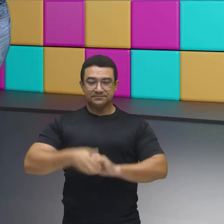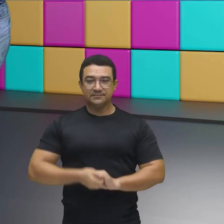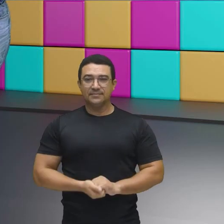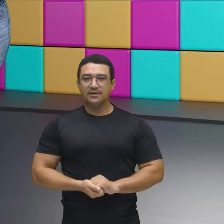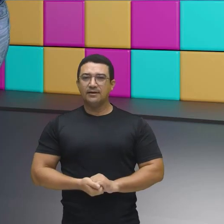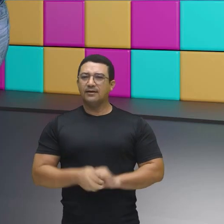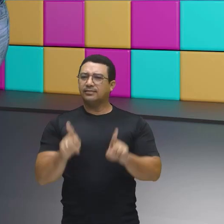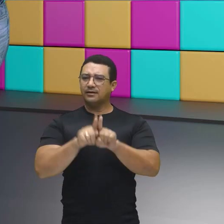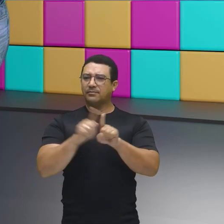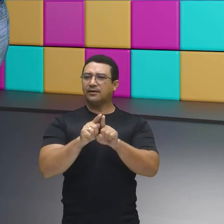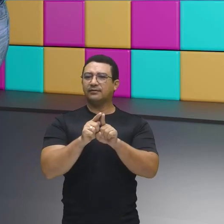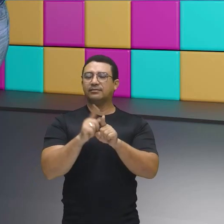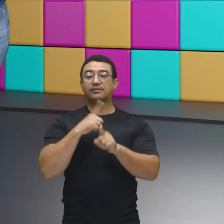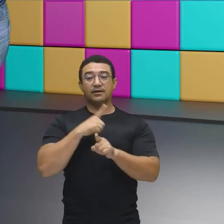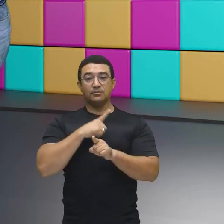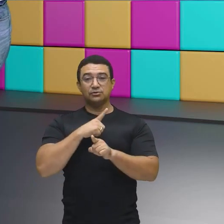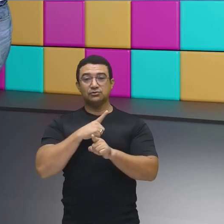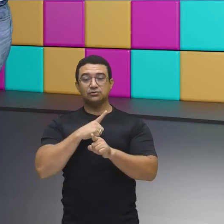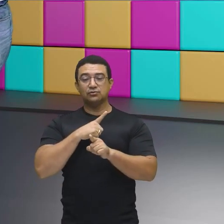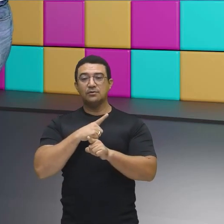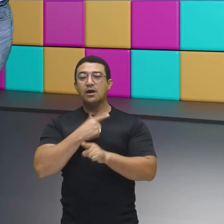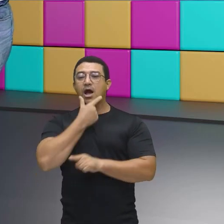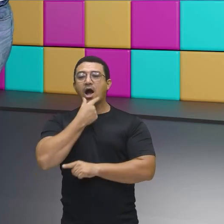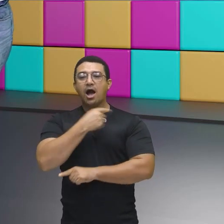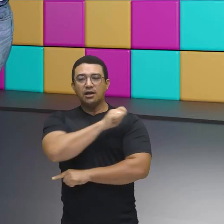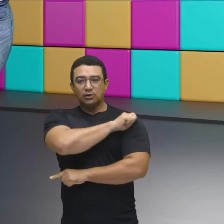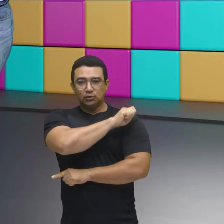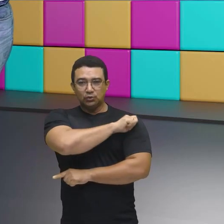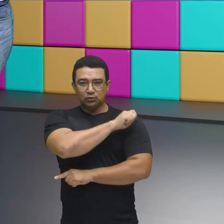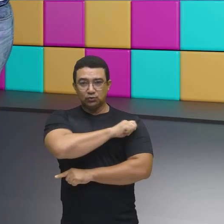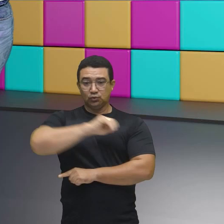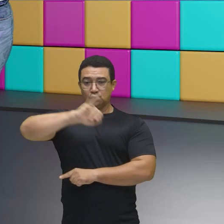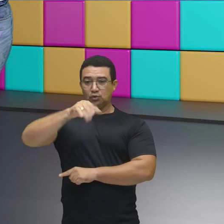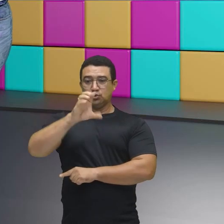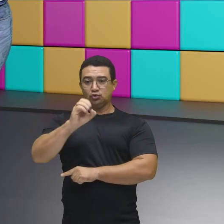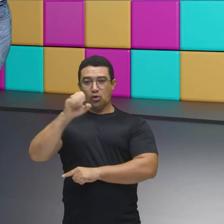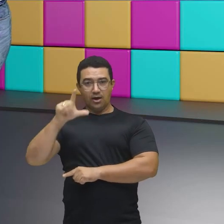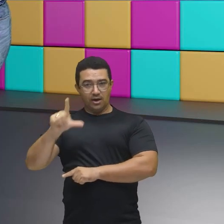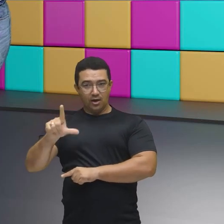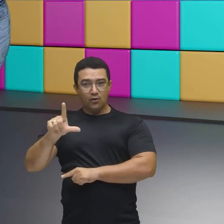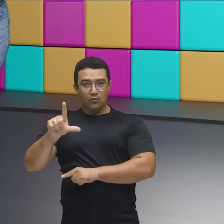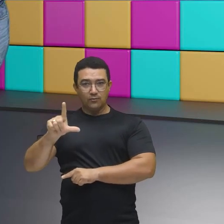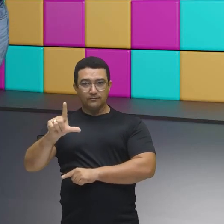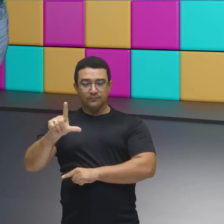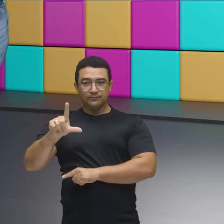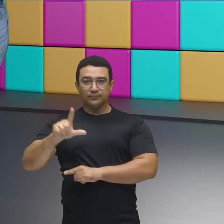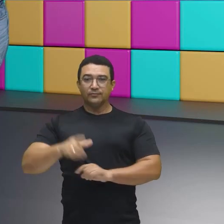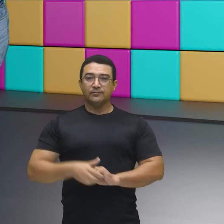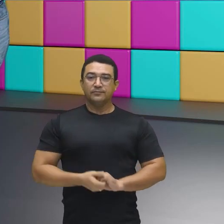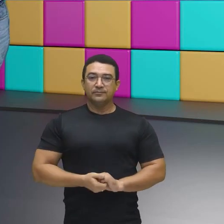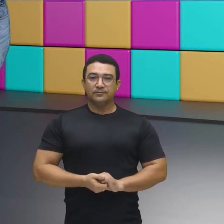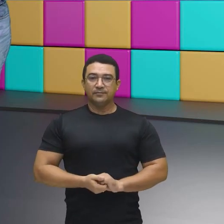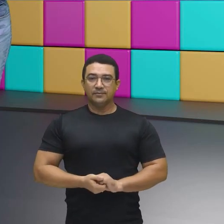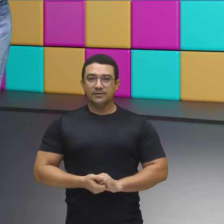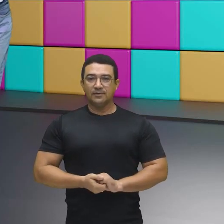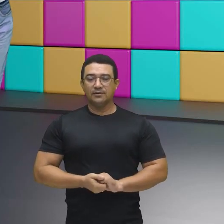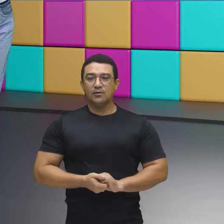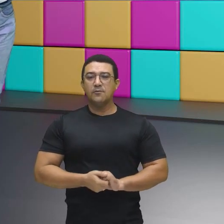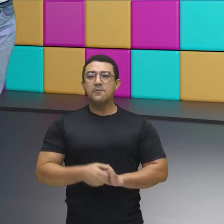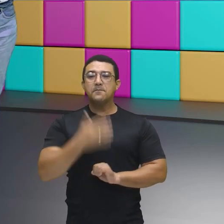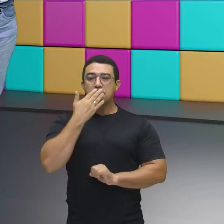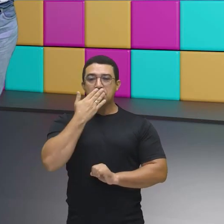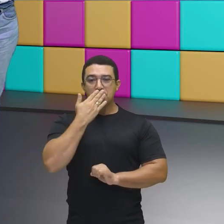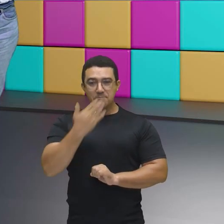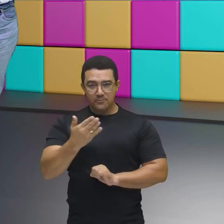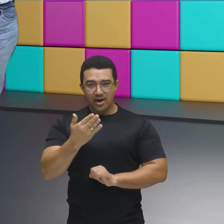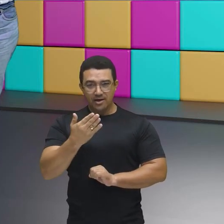também tivemos o aluno Joel Nicolas, mas ele não se identificou. Então eu peço que